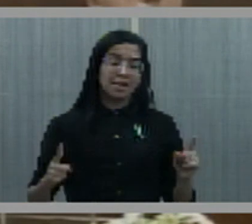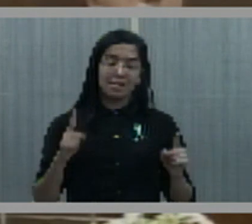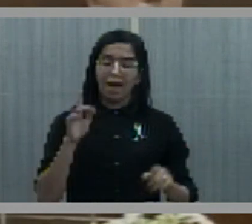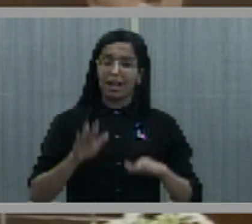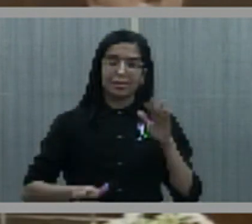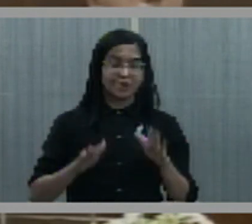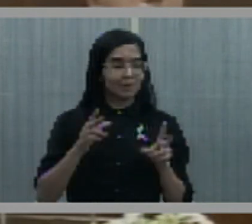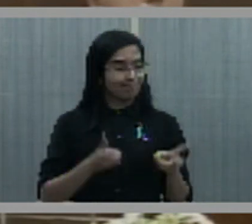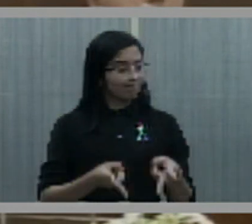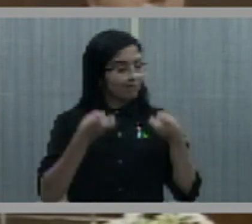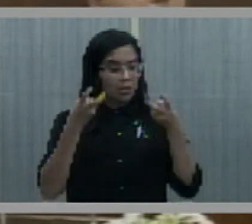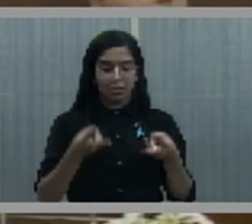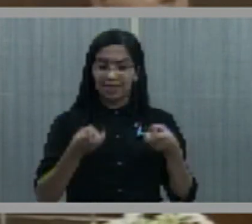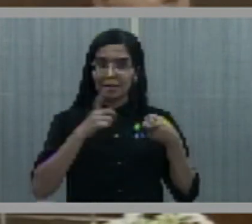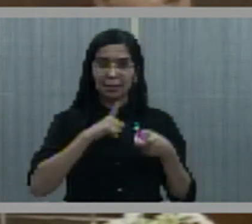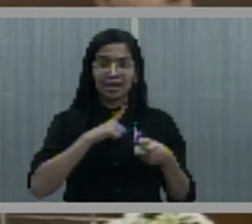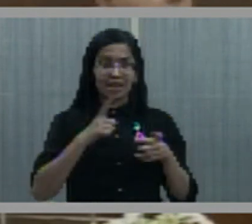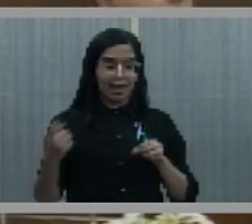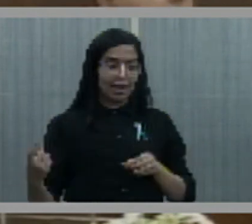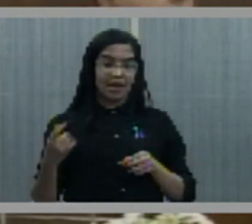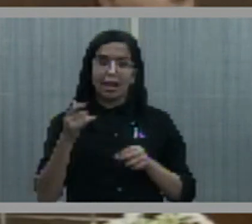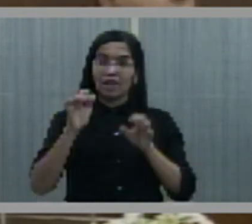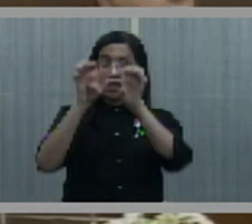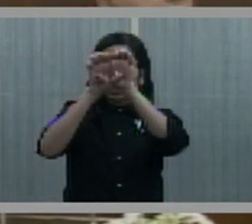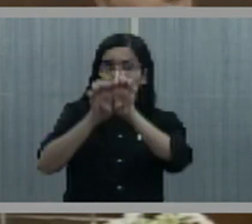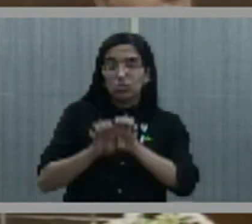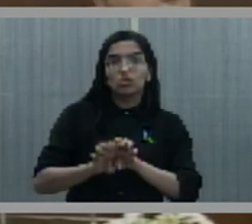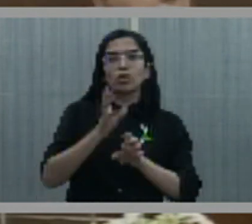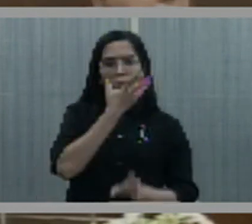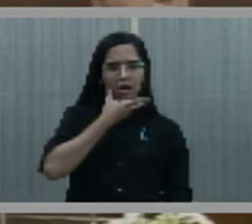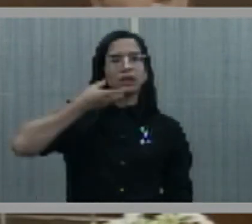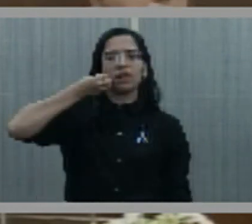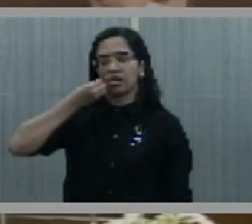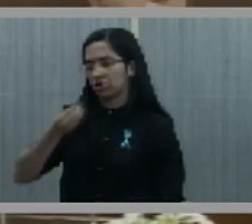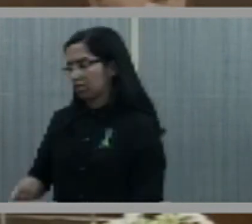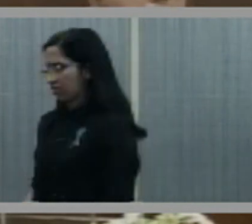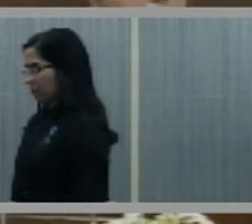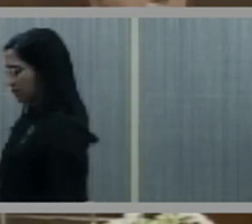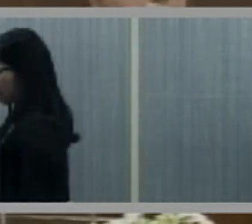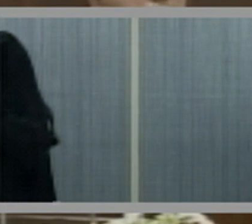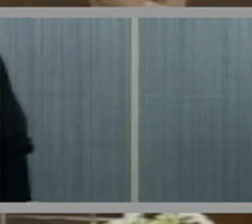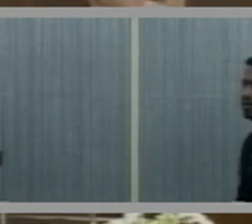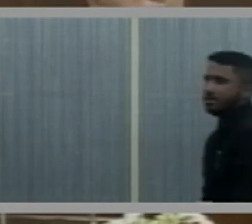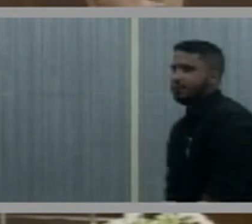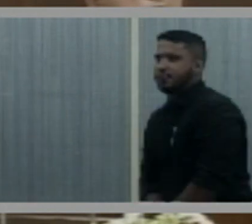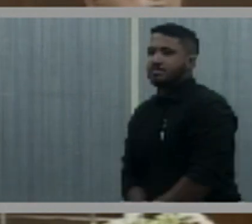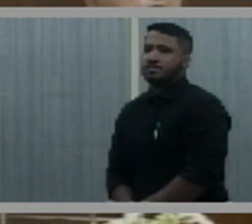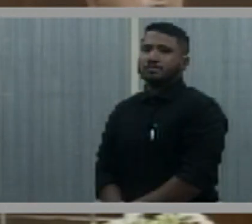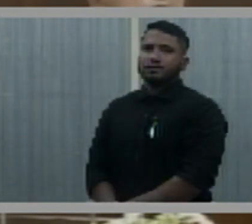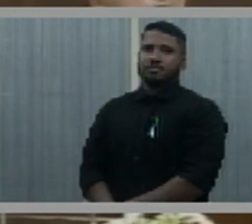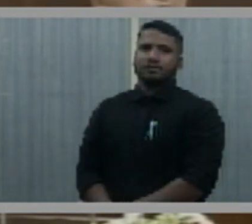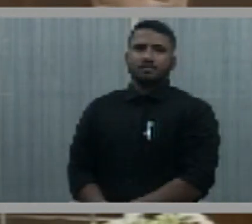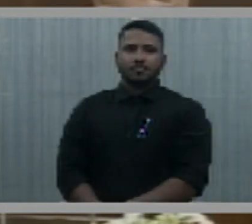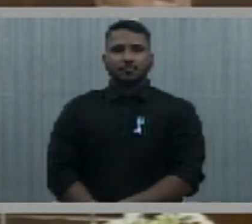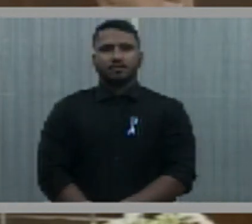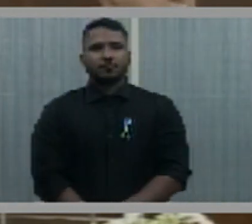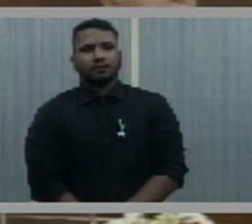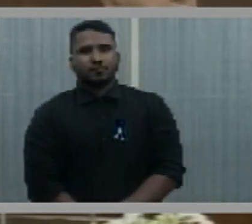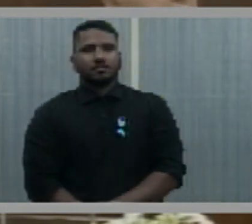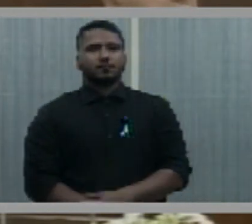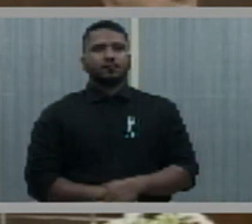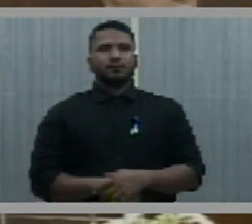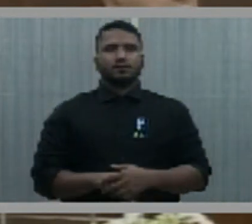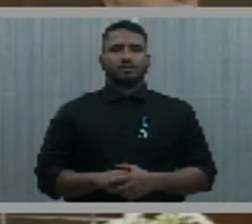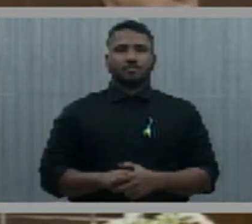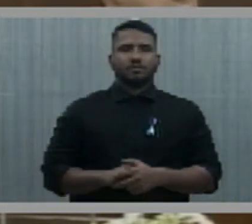retorno necessário na infraestrutura rodoviária e nem a nossa população o retorno dos impostos em serviços